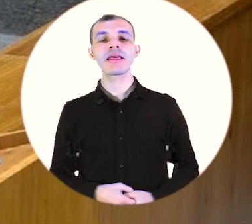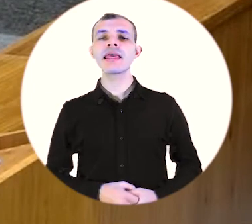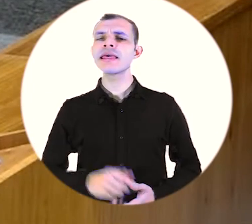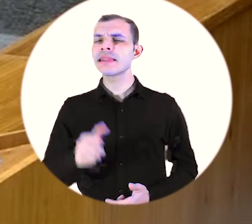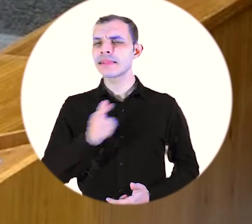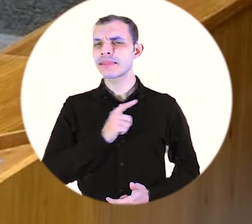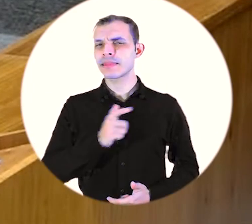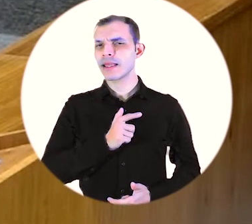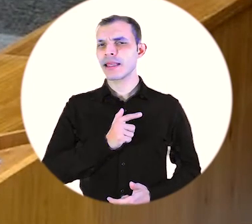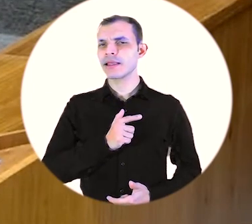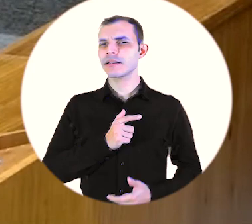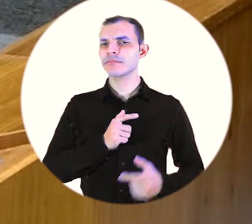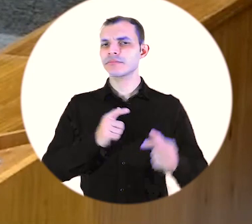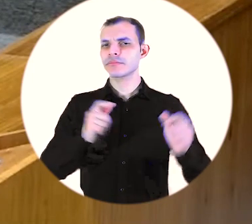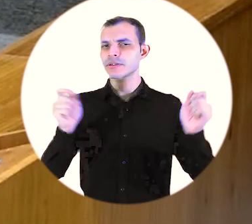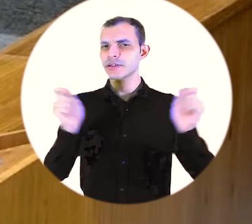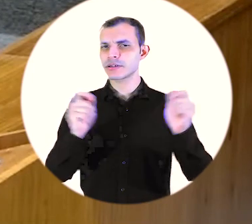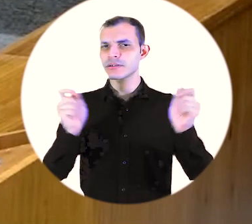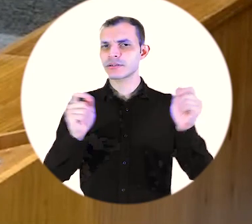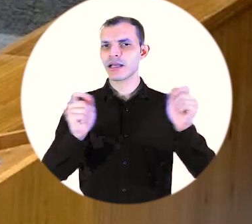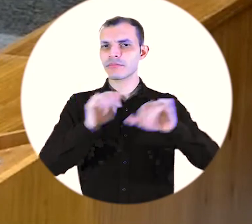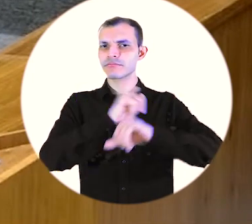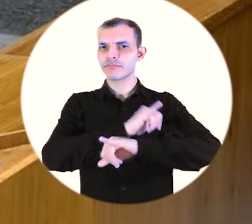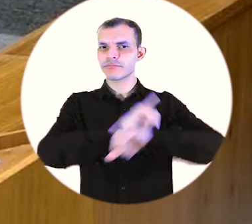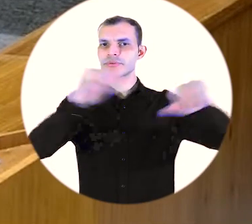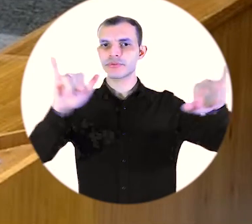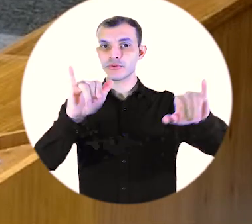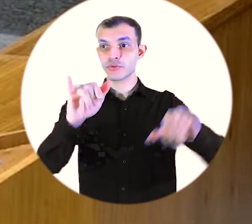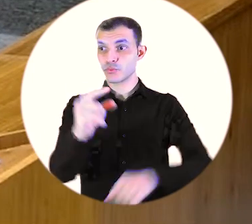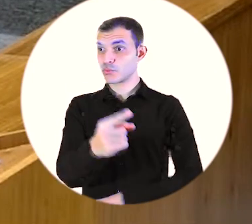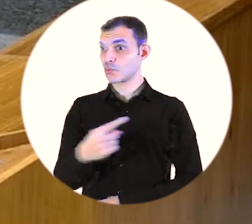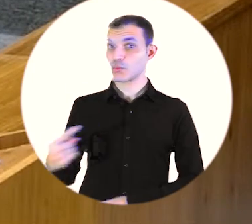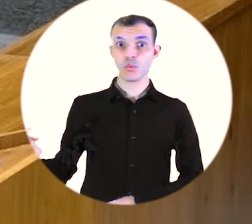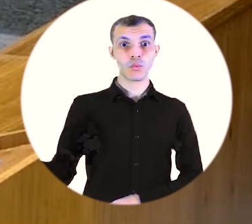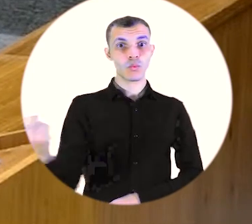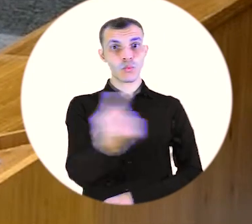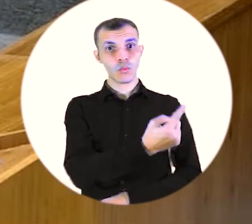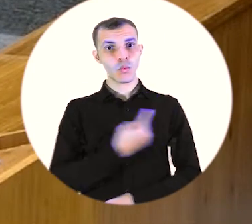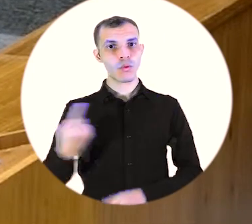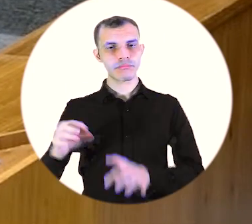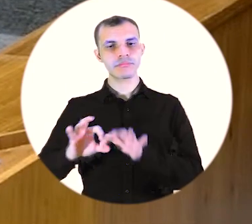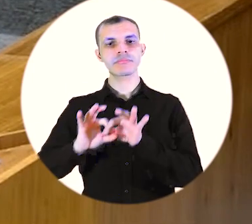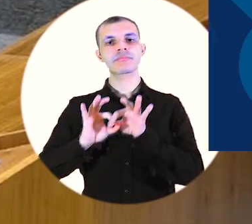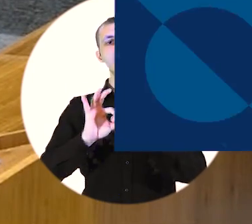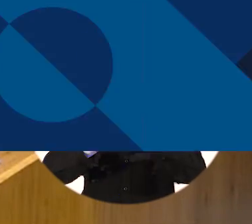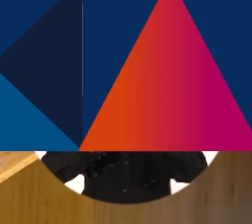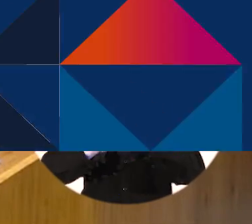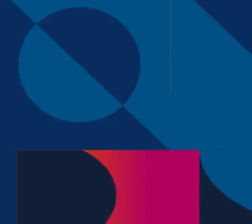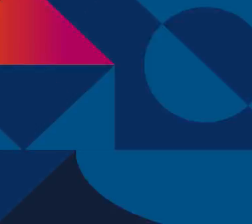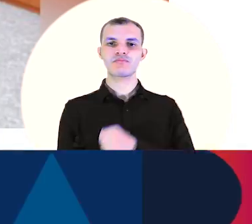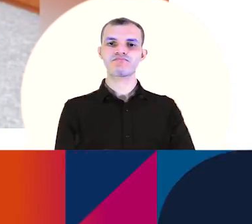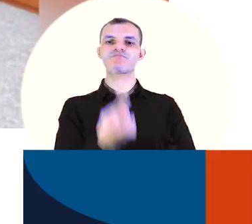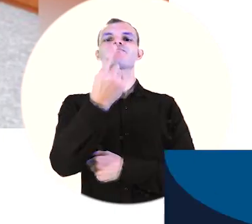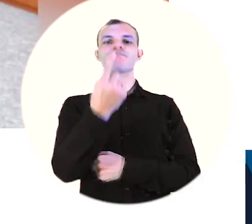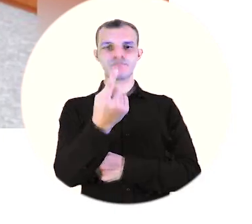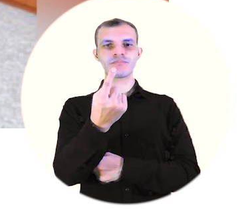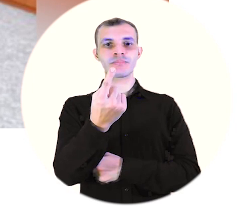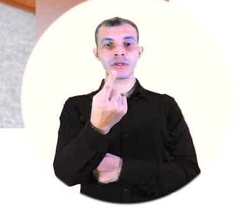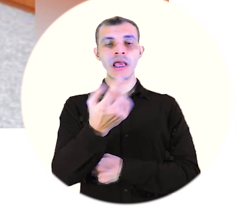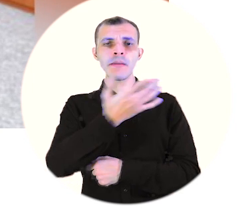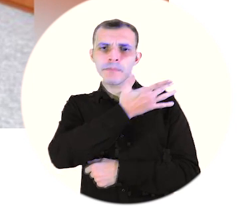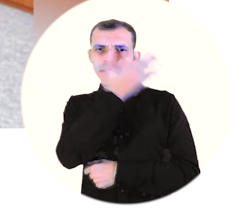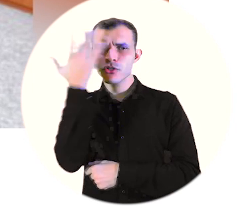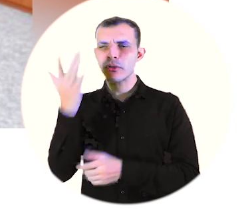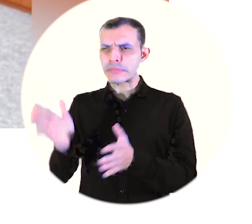inspira. Há um ponto que merece destaque. Todos somos um. E aqueles